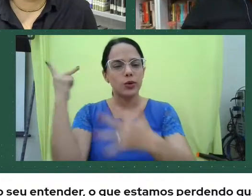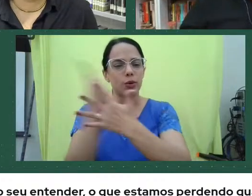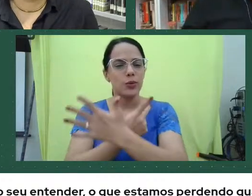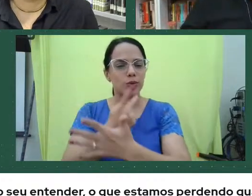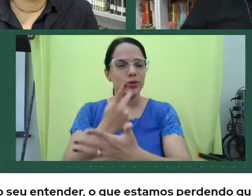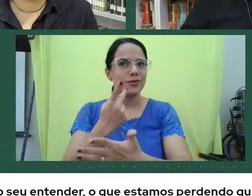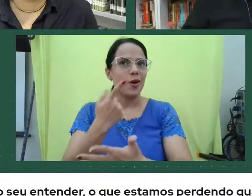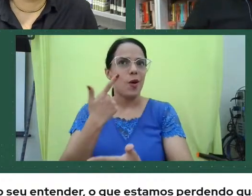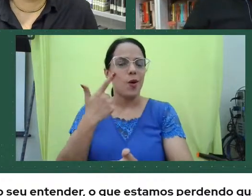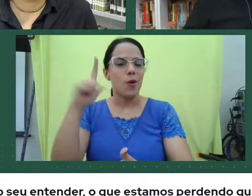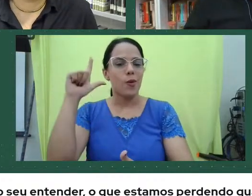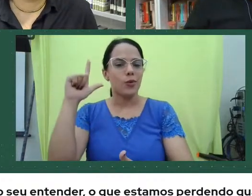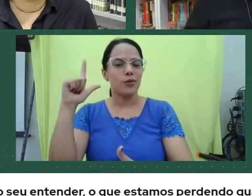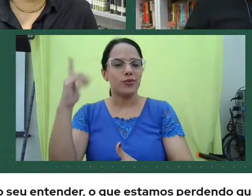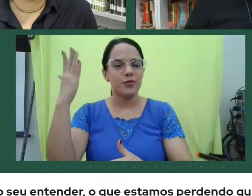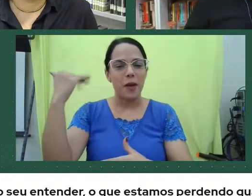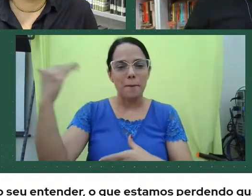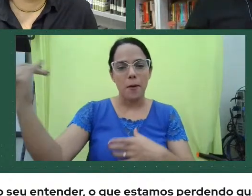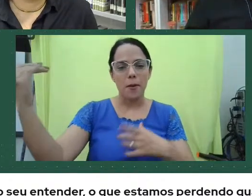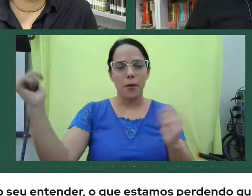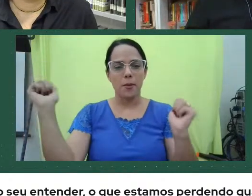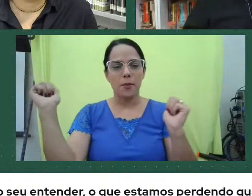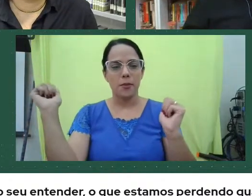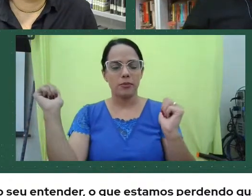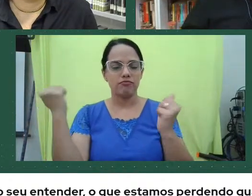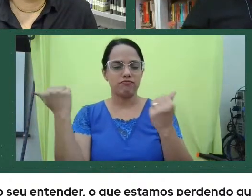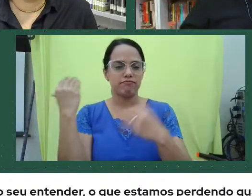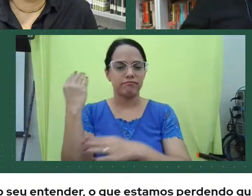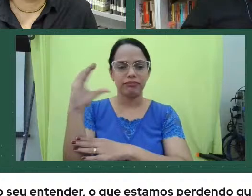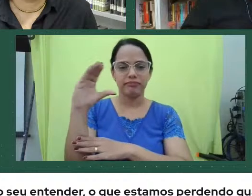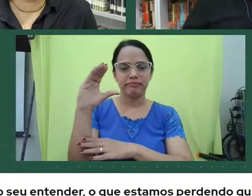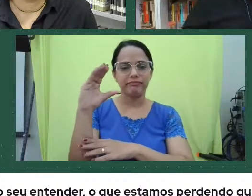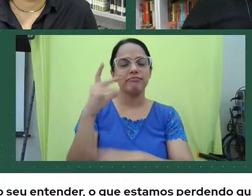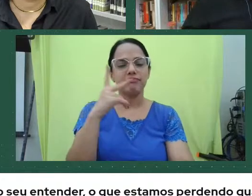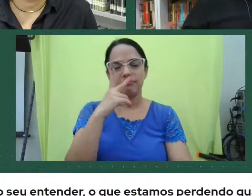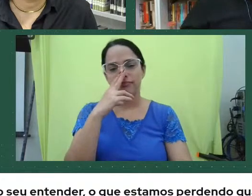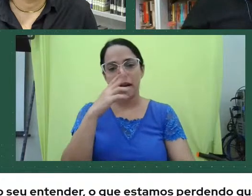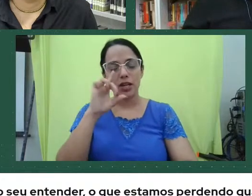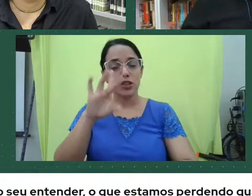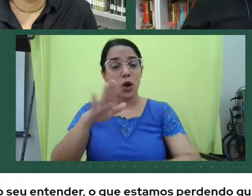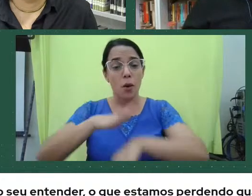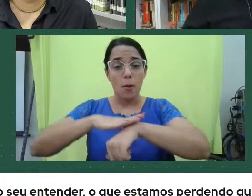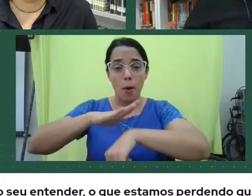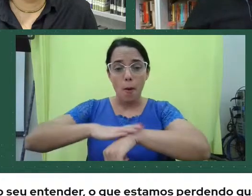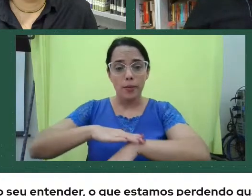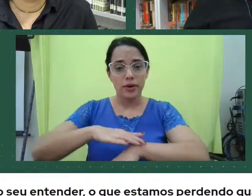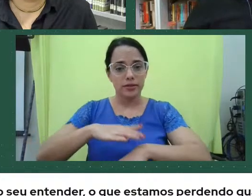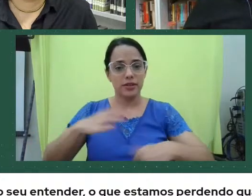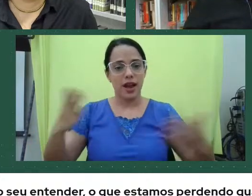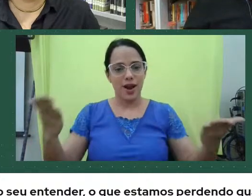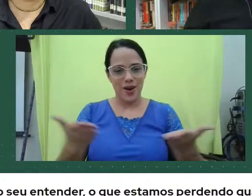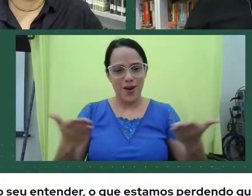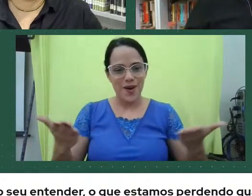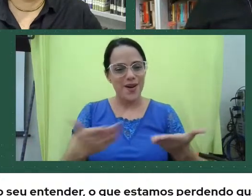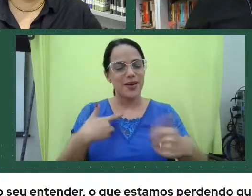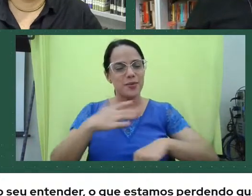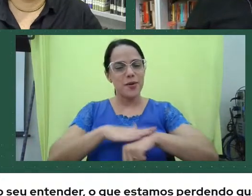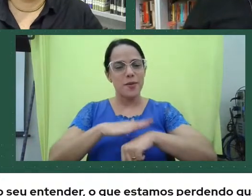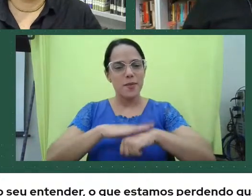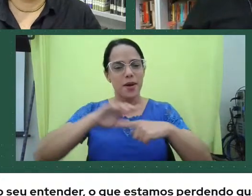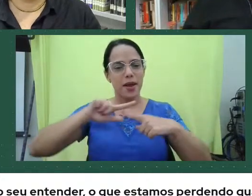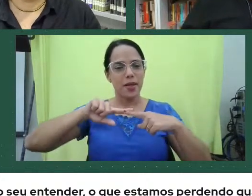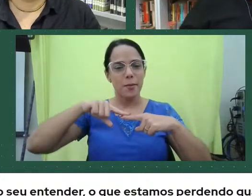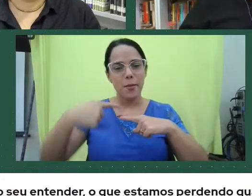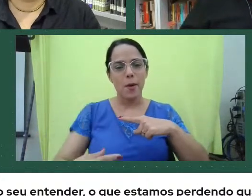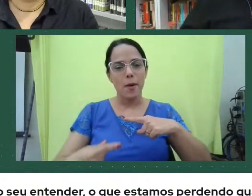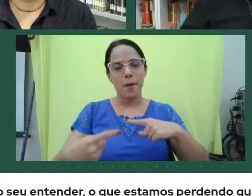seja, é uma coisa muito, muito ligada a esse momento, né, essa era pós-moderna que estamos vivendo,